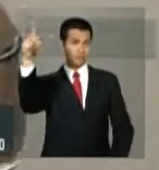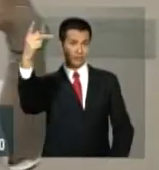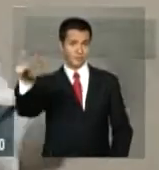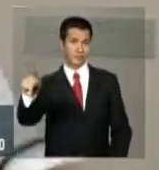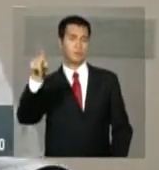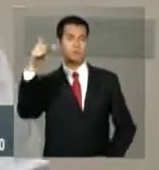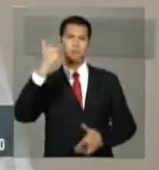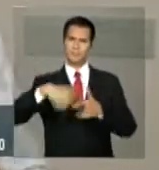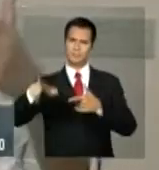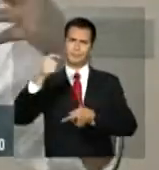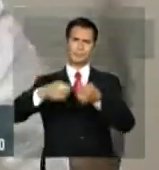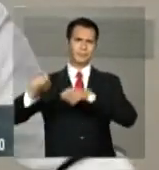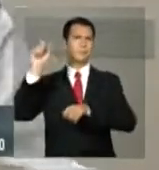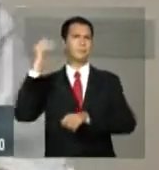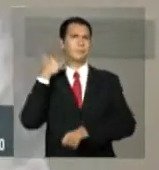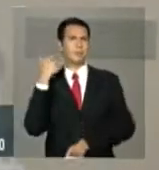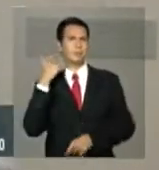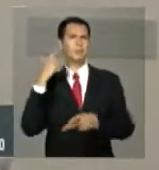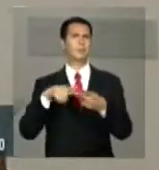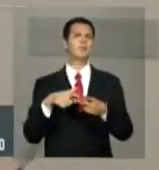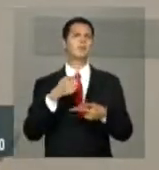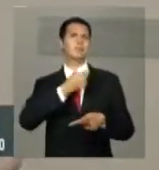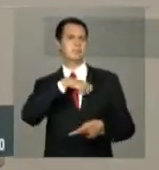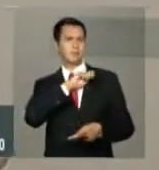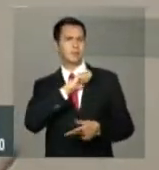por crise bancária, por crise fiscal.